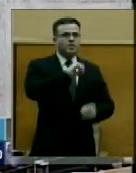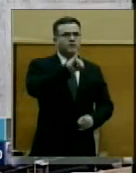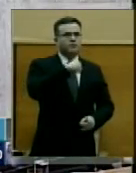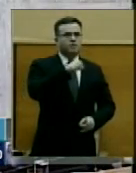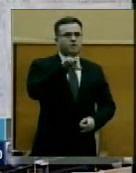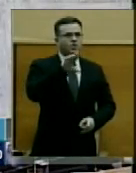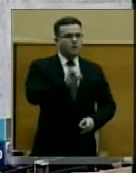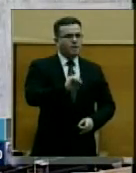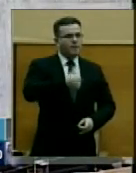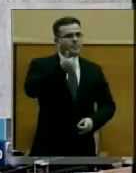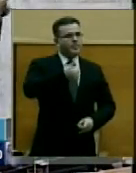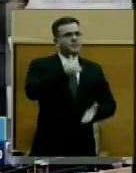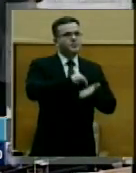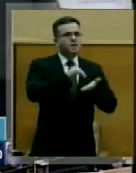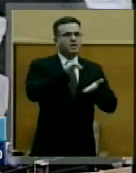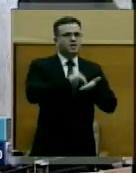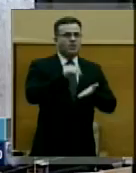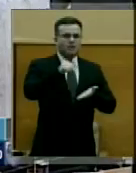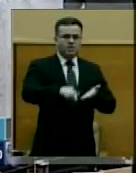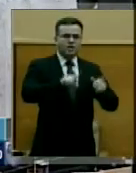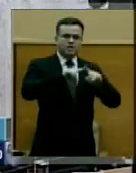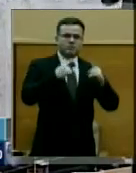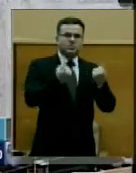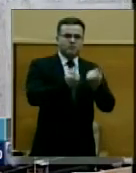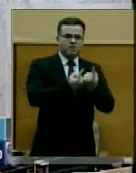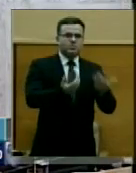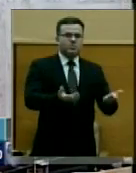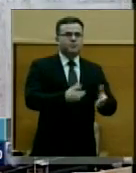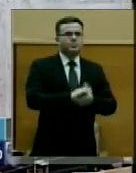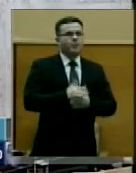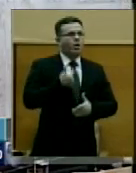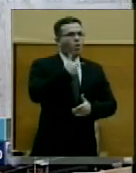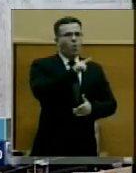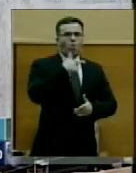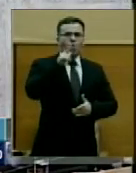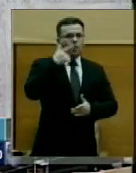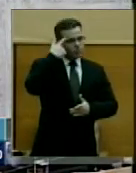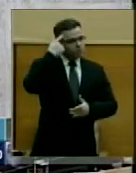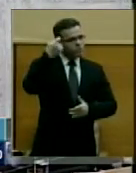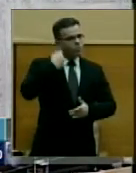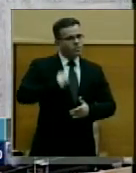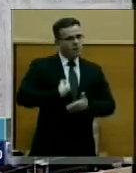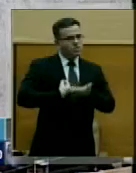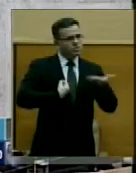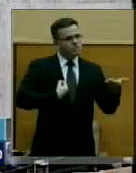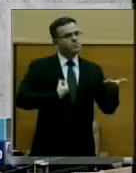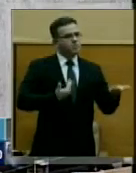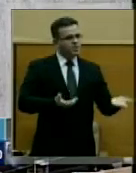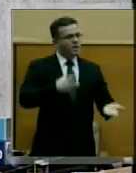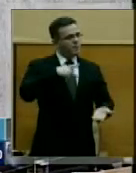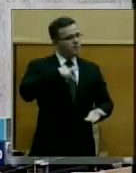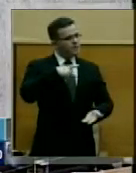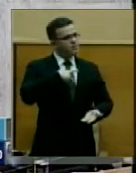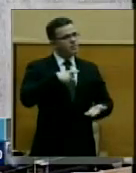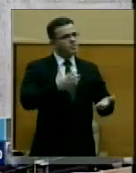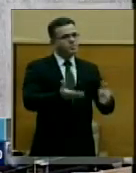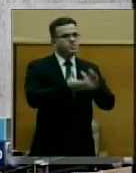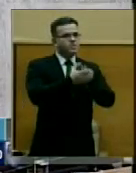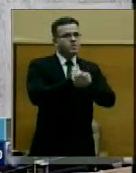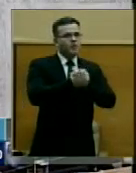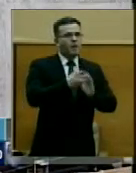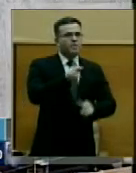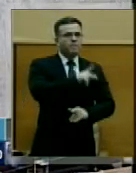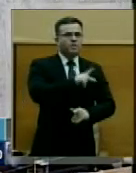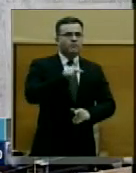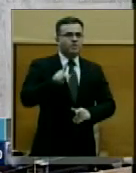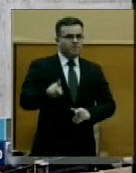primeiro secretário nesta sessão, as demais autoridades aqui presentes. Saúdo de maneira particular a professora Ana